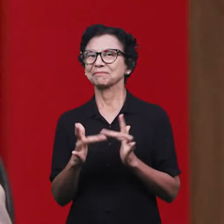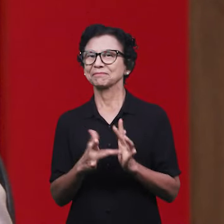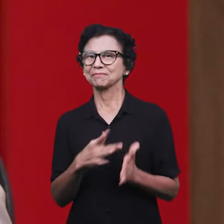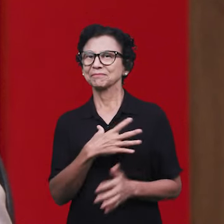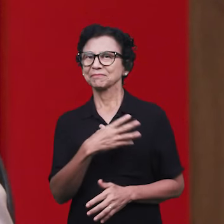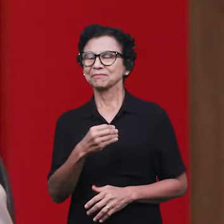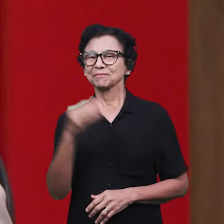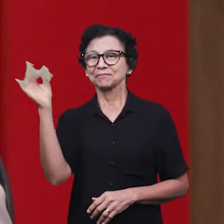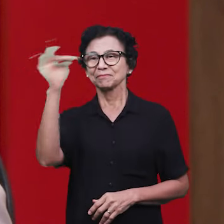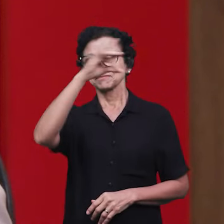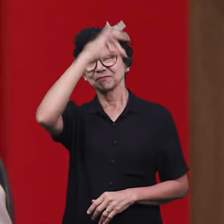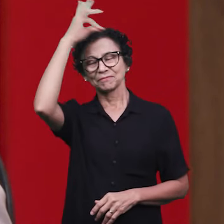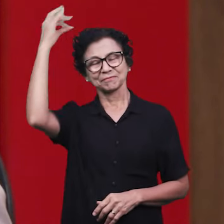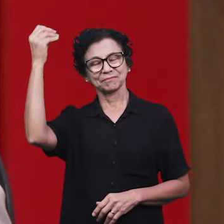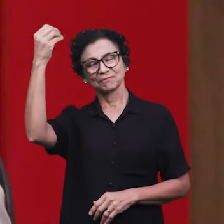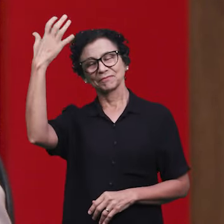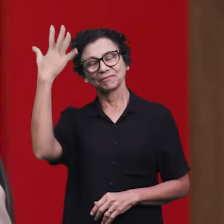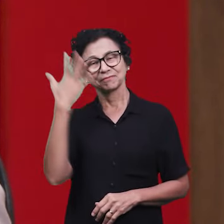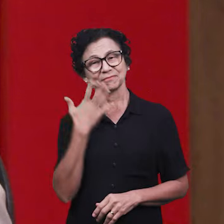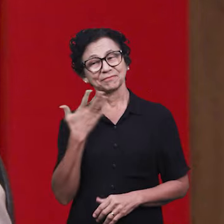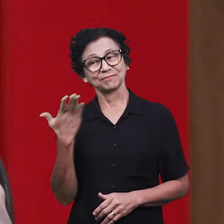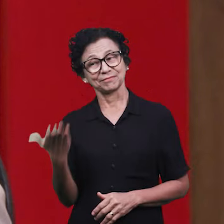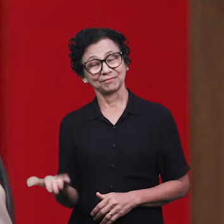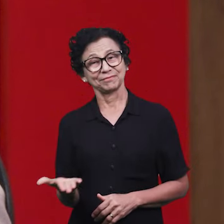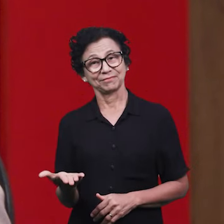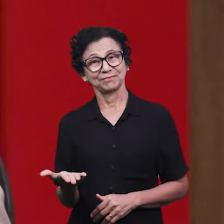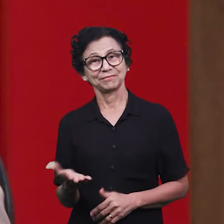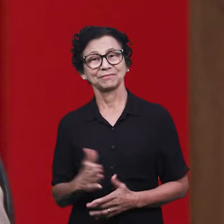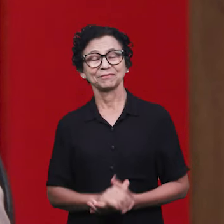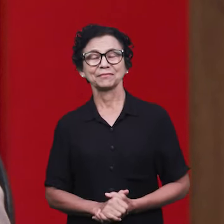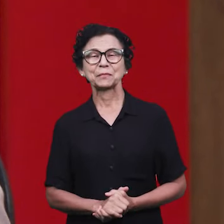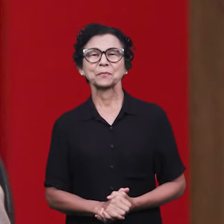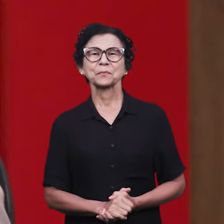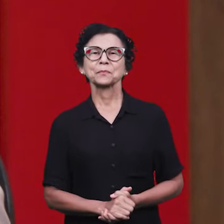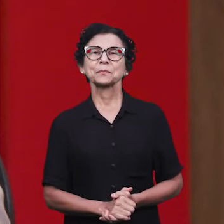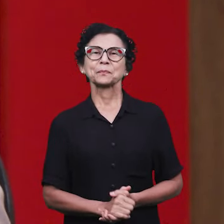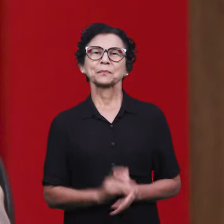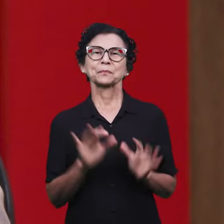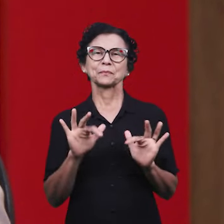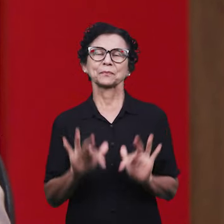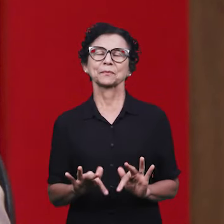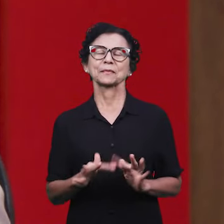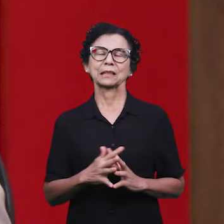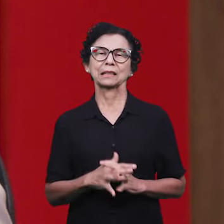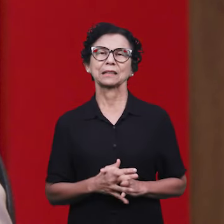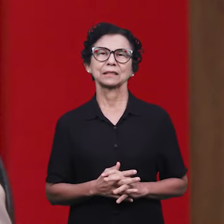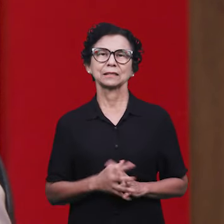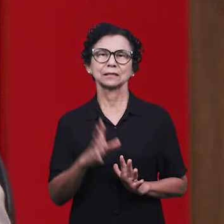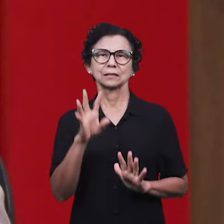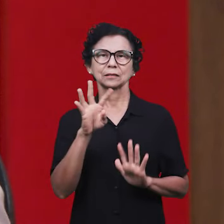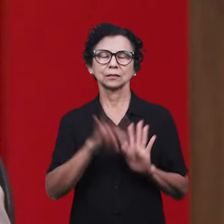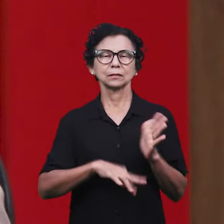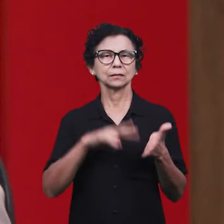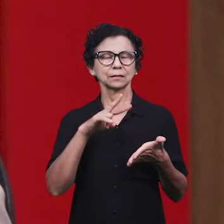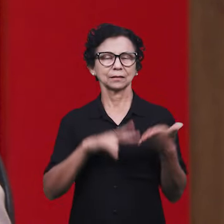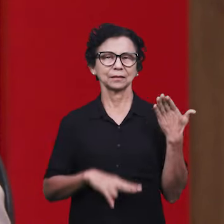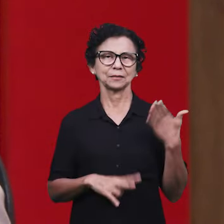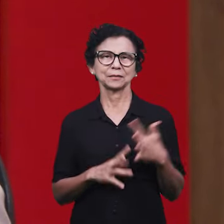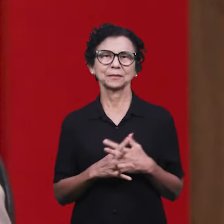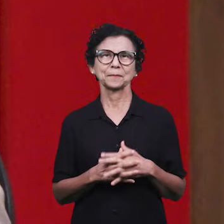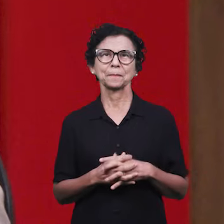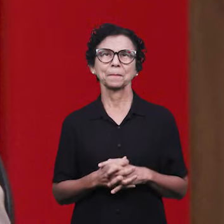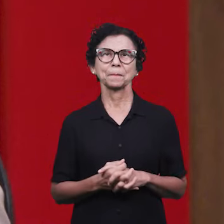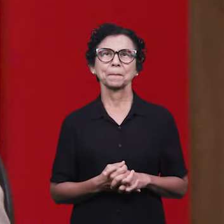revela. Esse é o verdadeiro mistério da vida, né? Nós podemos encerrar aqui lendo o texto. Já citamos esse texto aqui, mas é